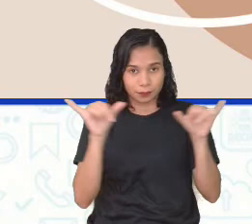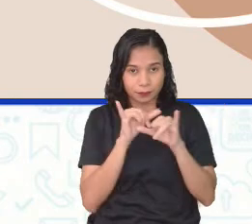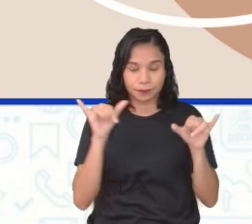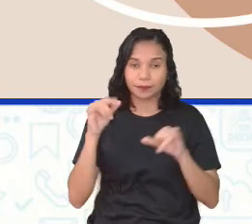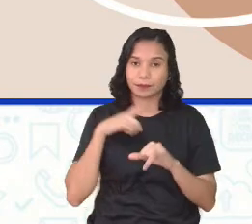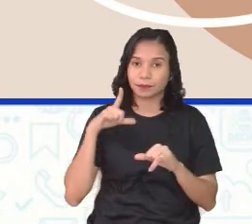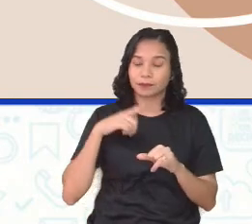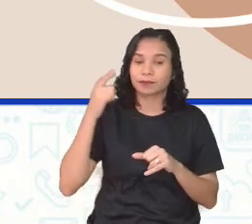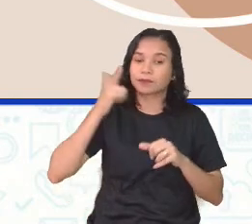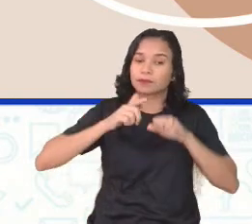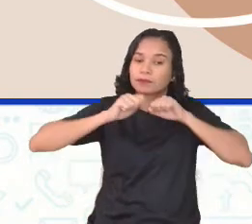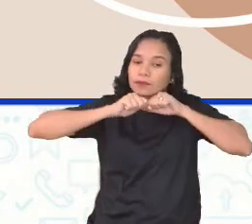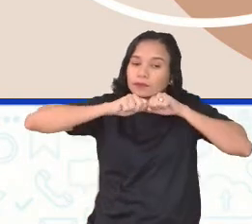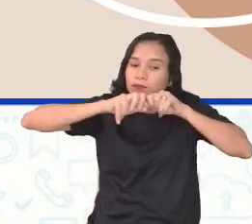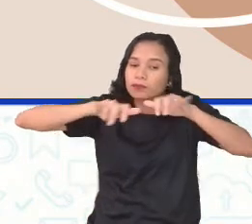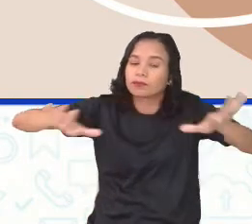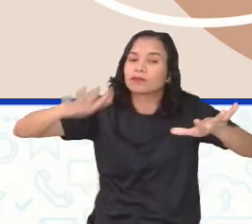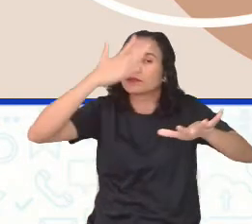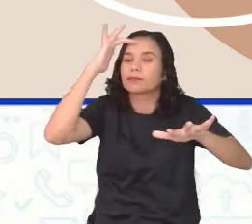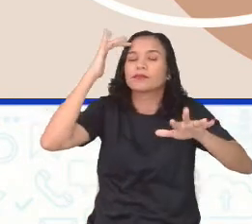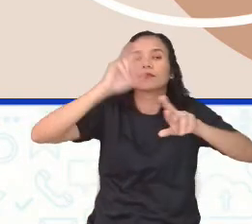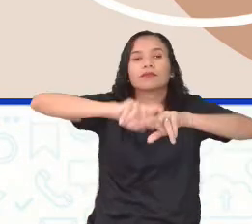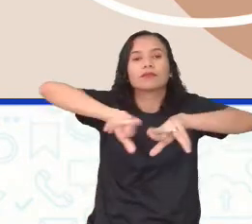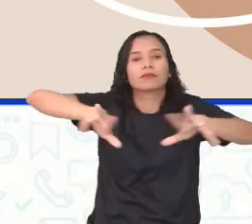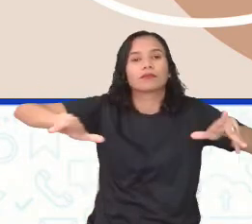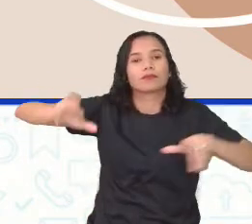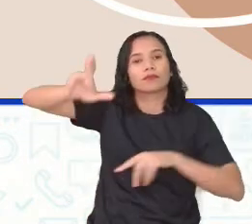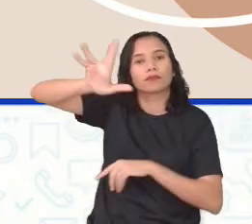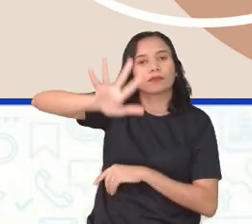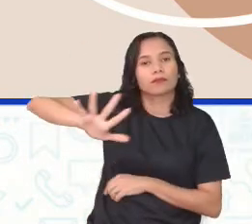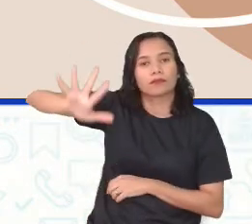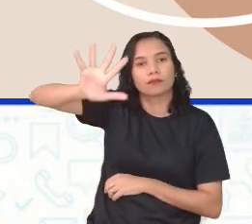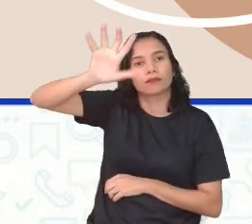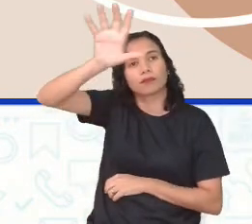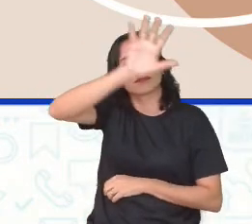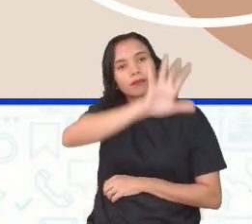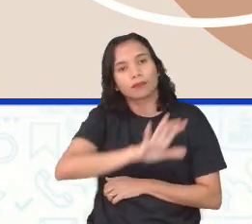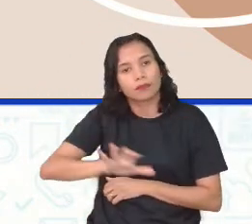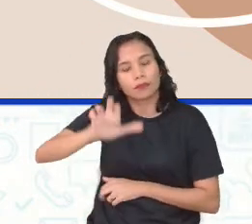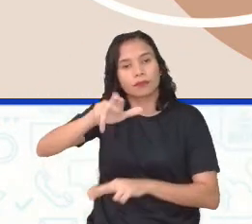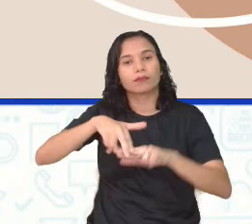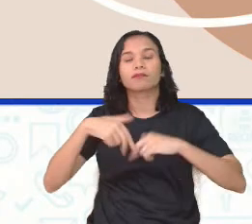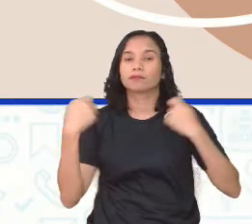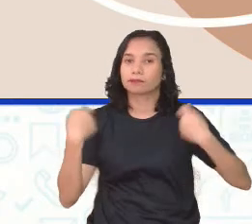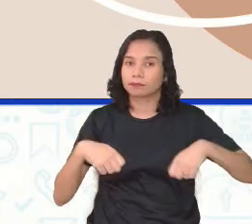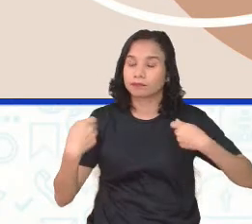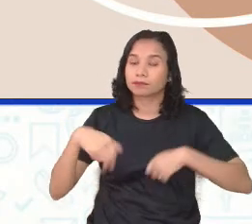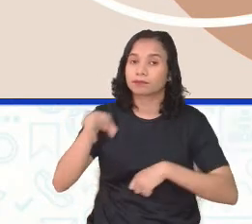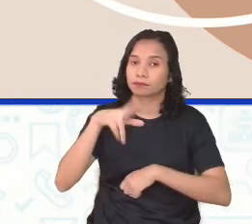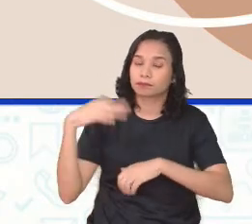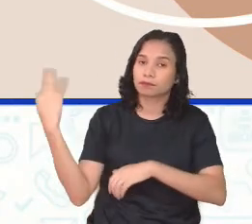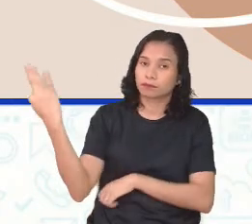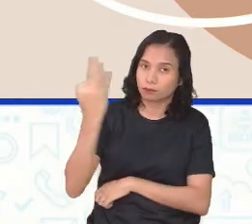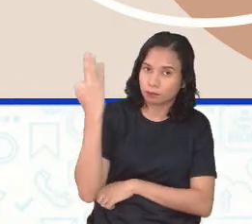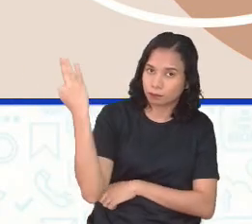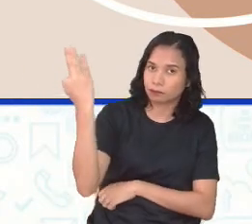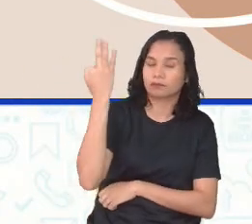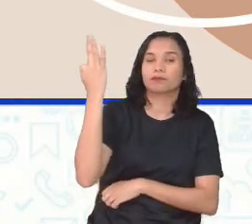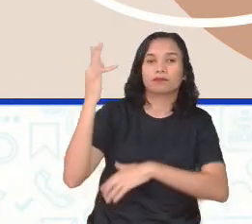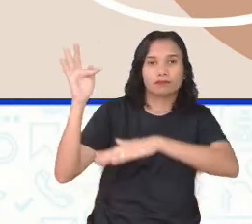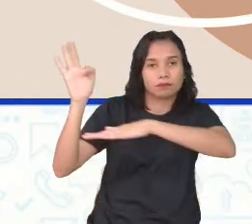eles alcançam pessoas de diferentes regiões, não é? Então, essa linguagem deve ser uma linguagem